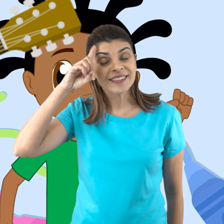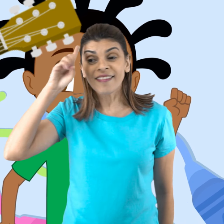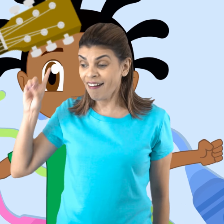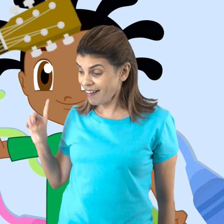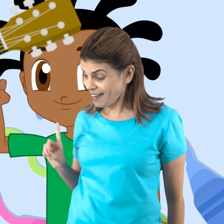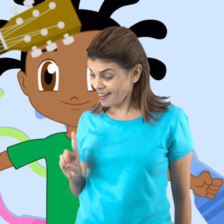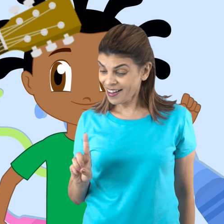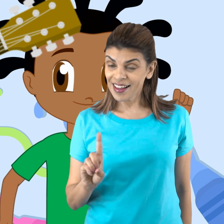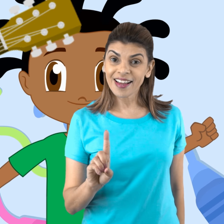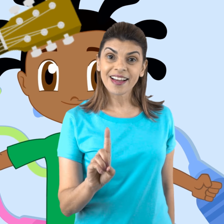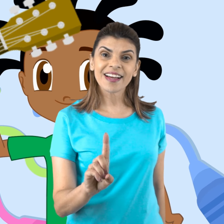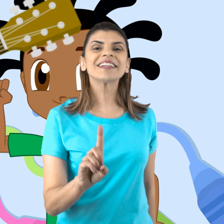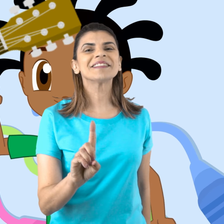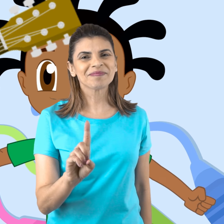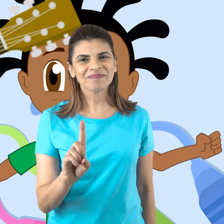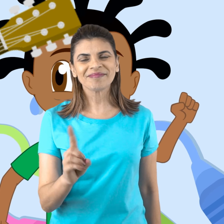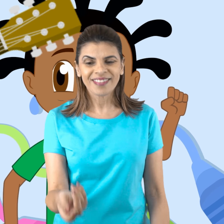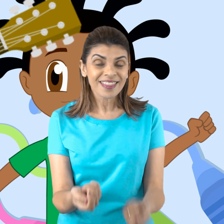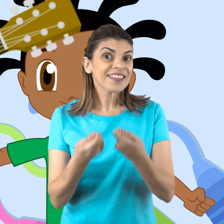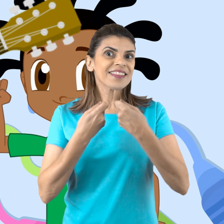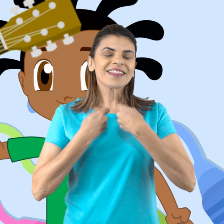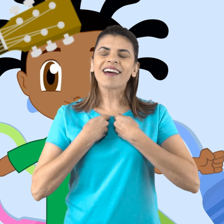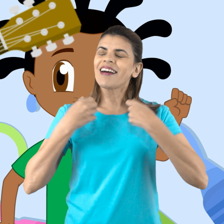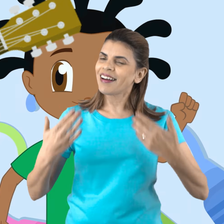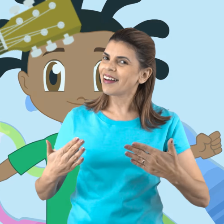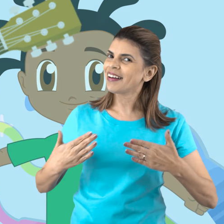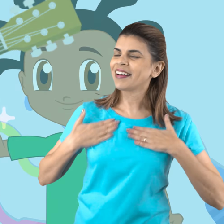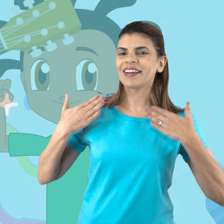quando ela entra na sala Ela traz